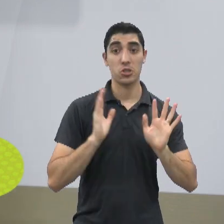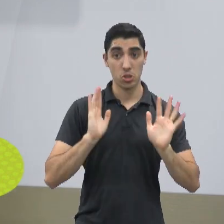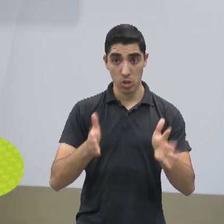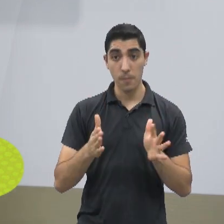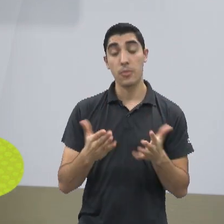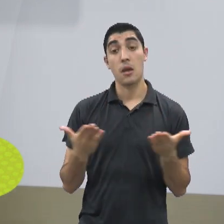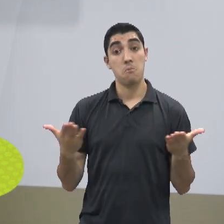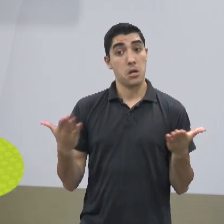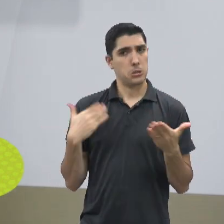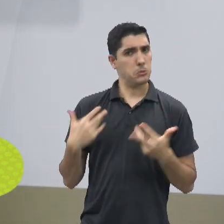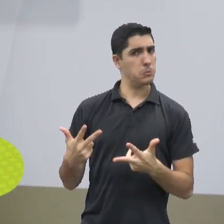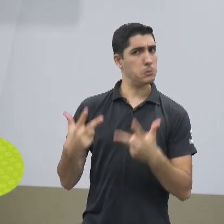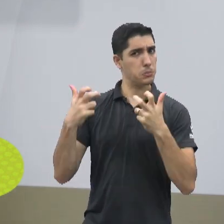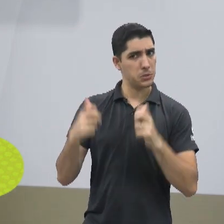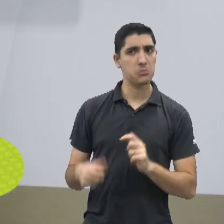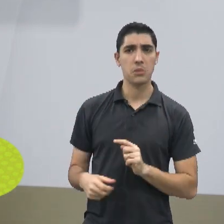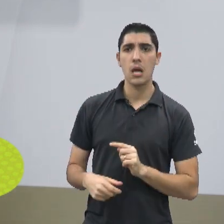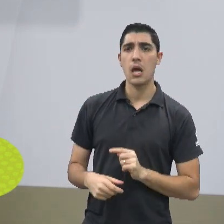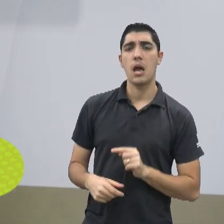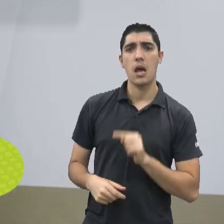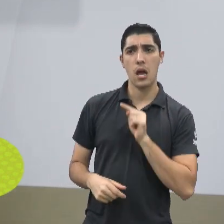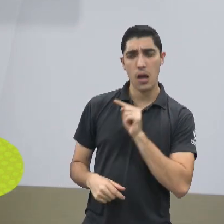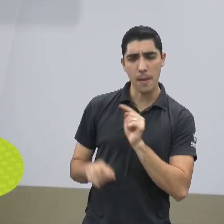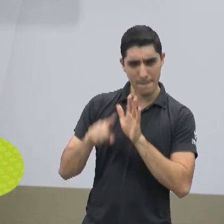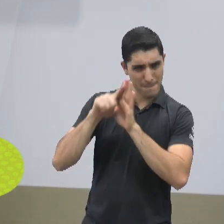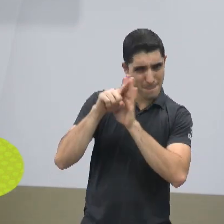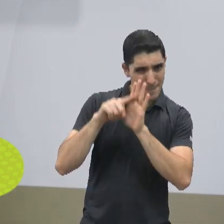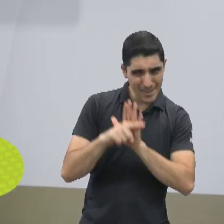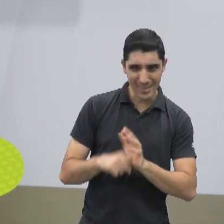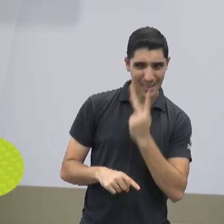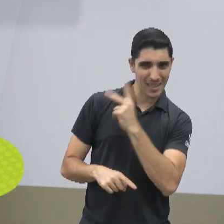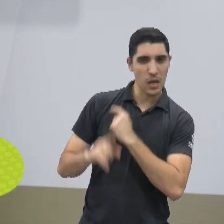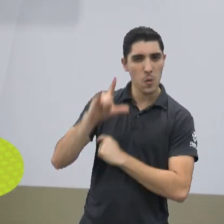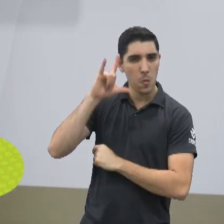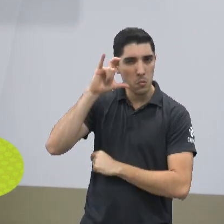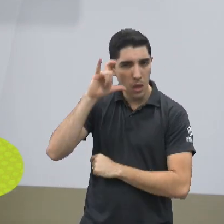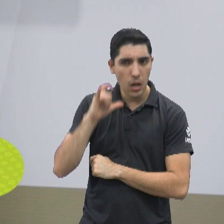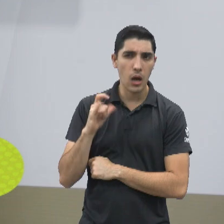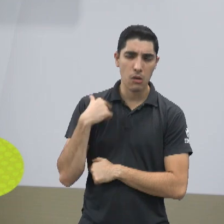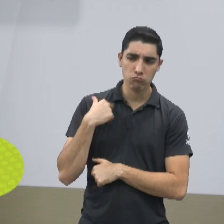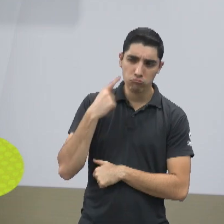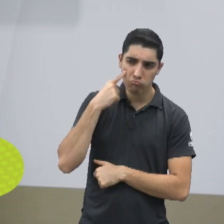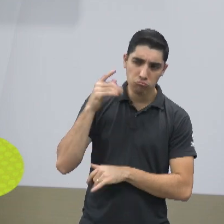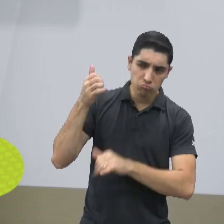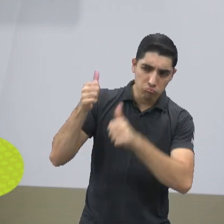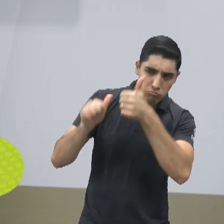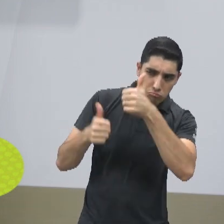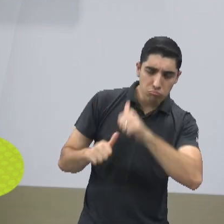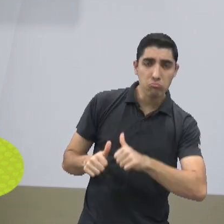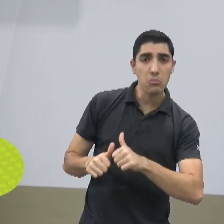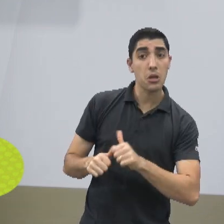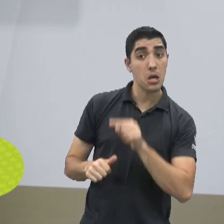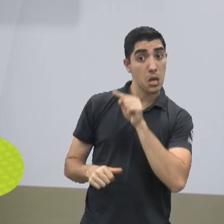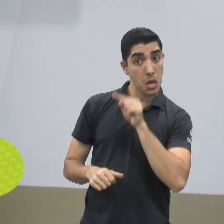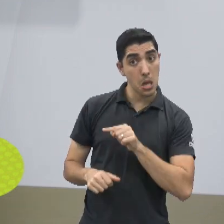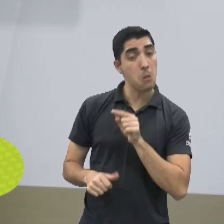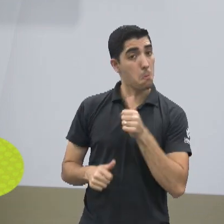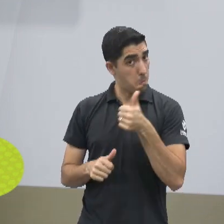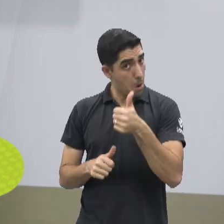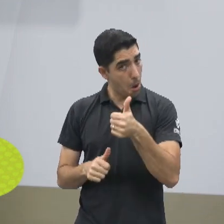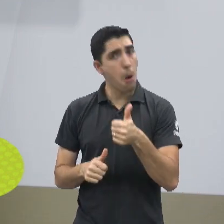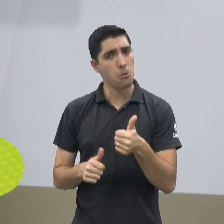conseguiu acompanhar, pesquisar algumas coisas assim no Instagram para tentar identificar algumas jogadas, é um jogador de bom posicionamento,